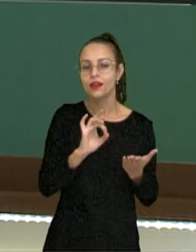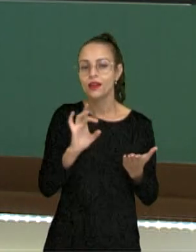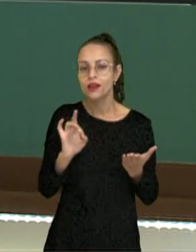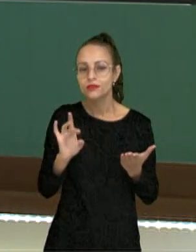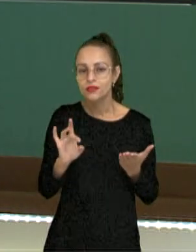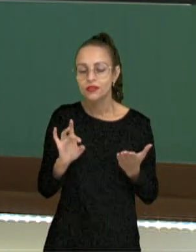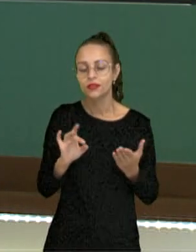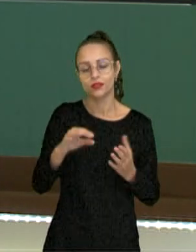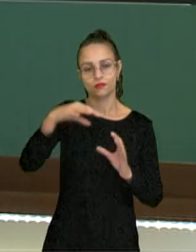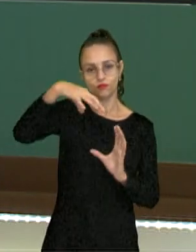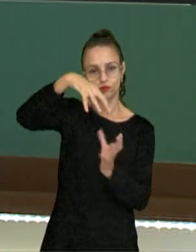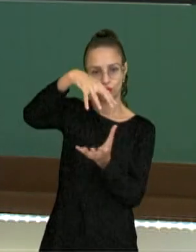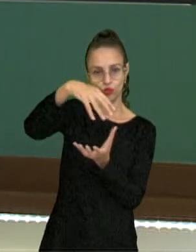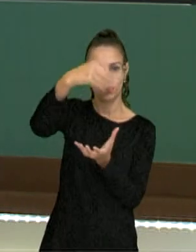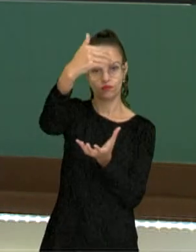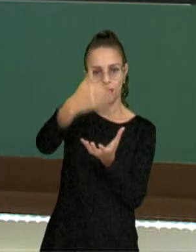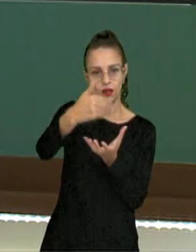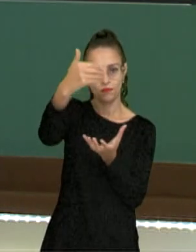15 graus.